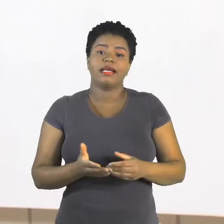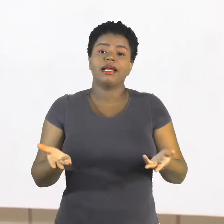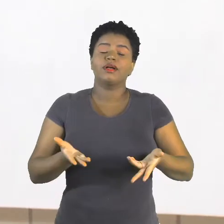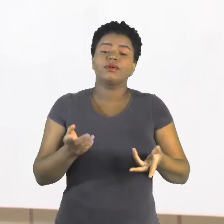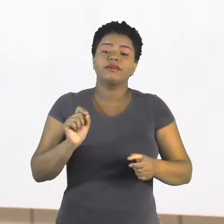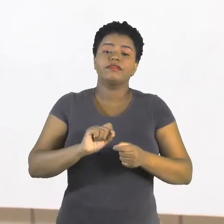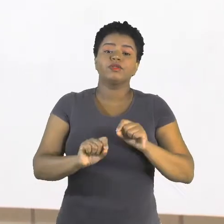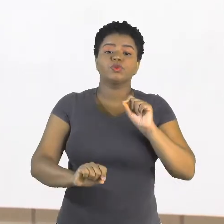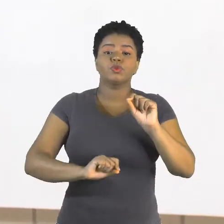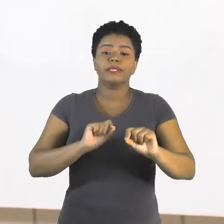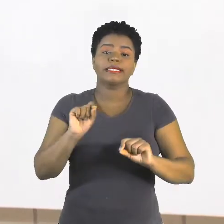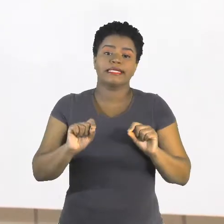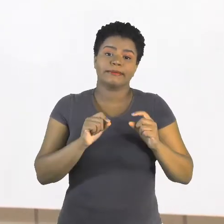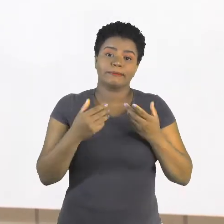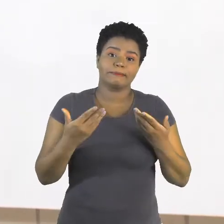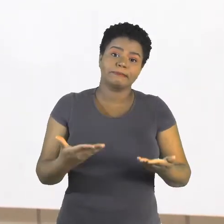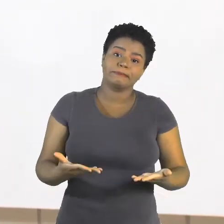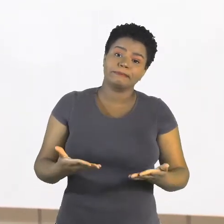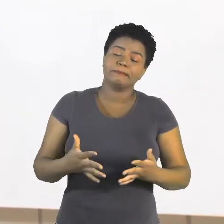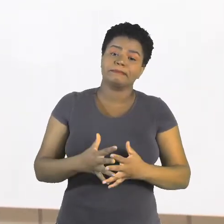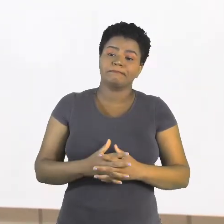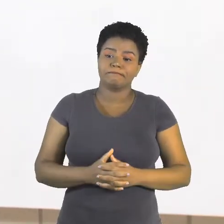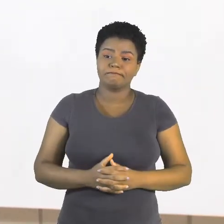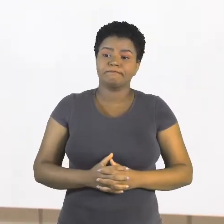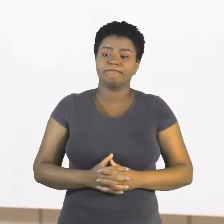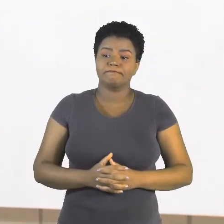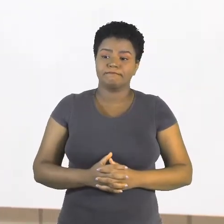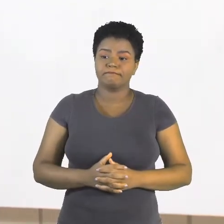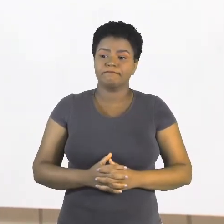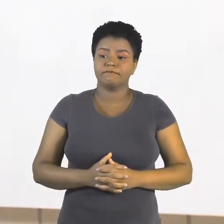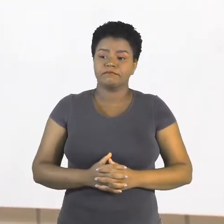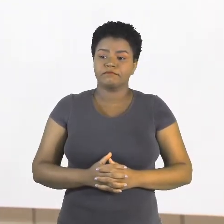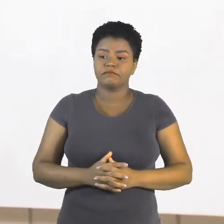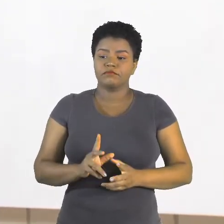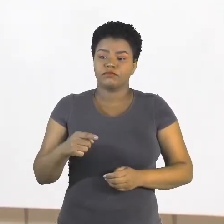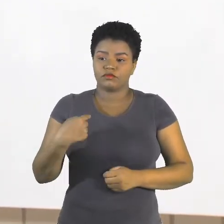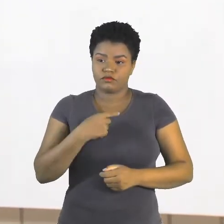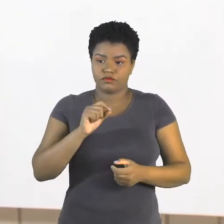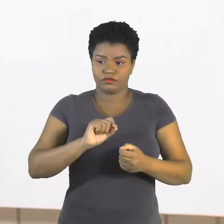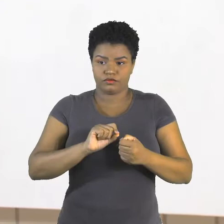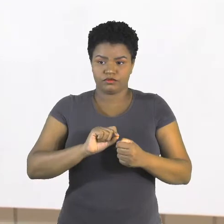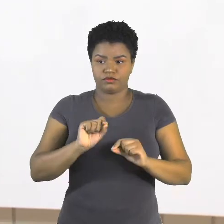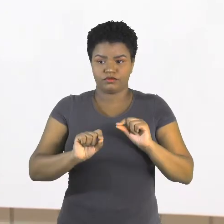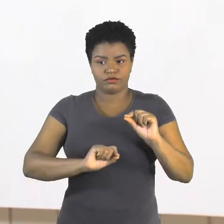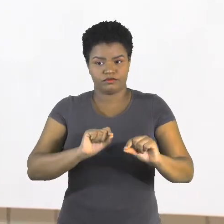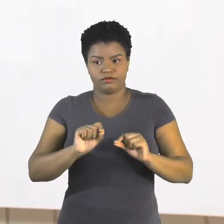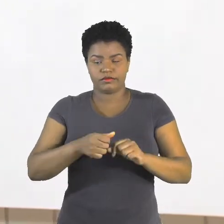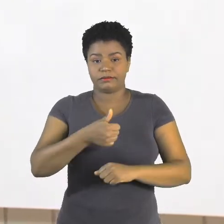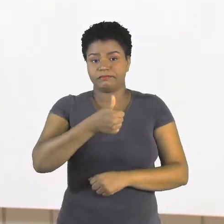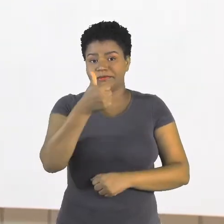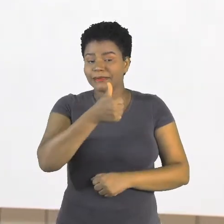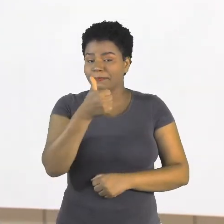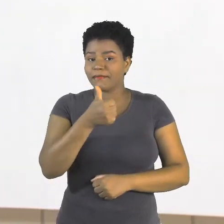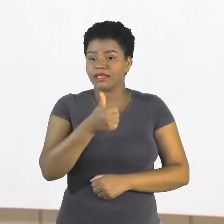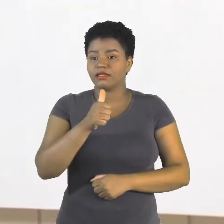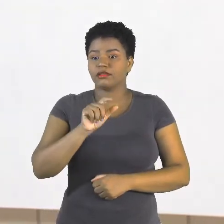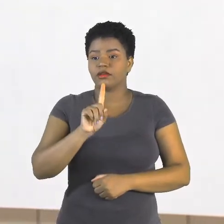fazer, pessoal? Como é? Nós vamos fazer o seguinte, a primeira coisa que a gente vai fazer